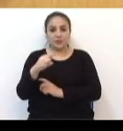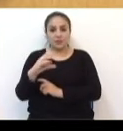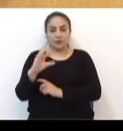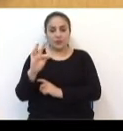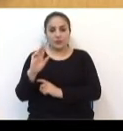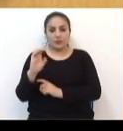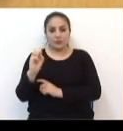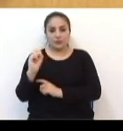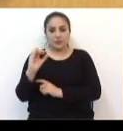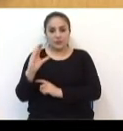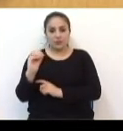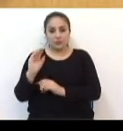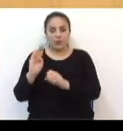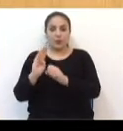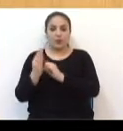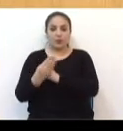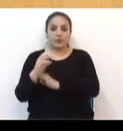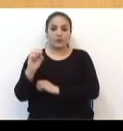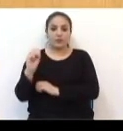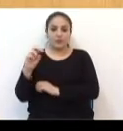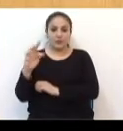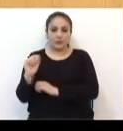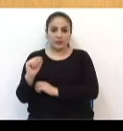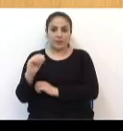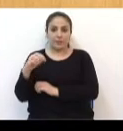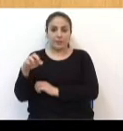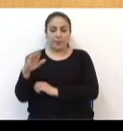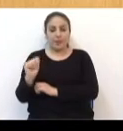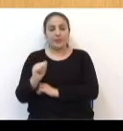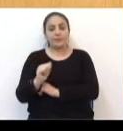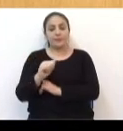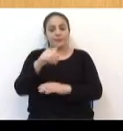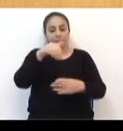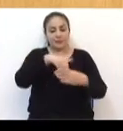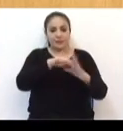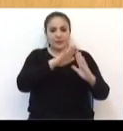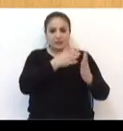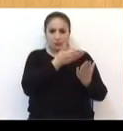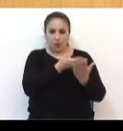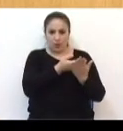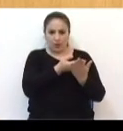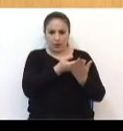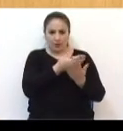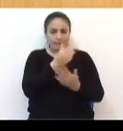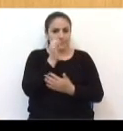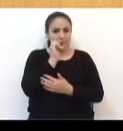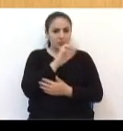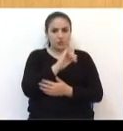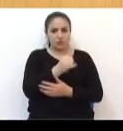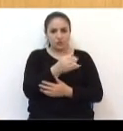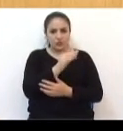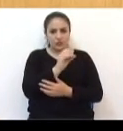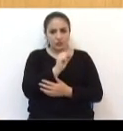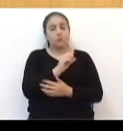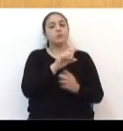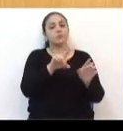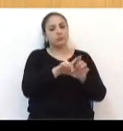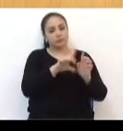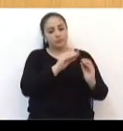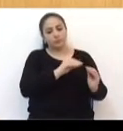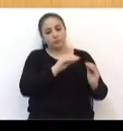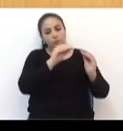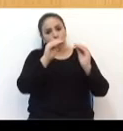no bairro Santa Maria. As urnas que ficavam na Escola Menino Jesus, na Vila Rodrigues, também